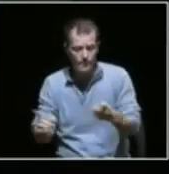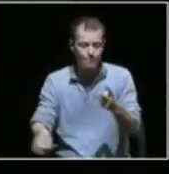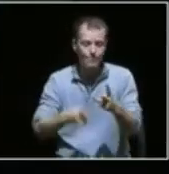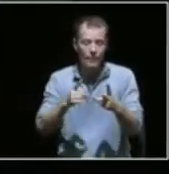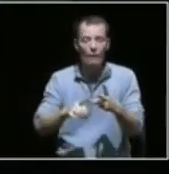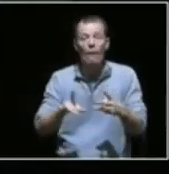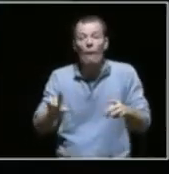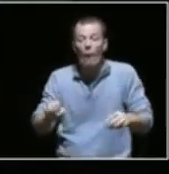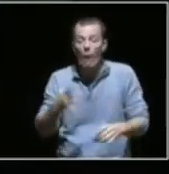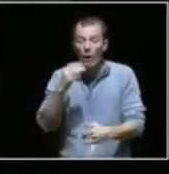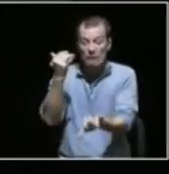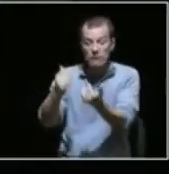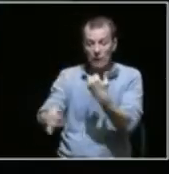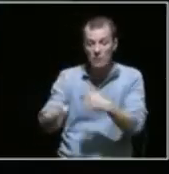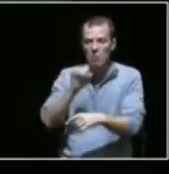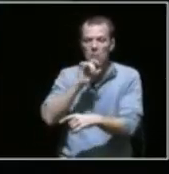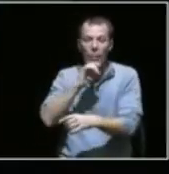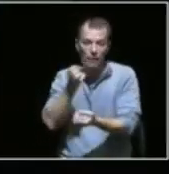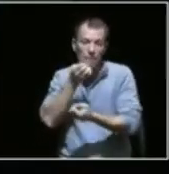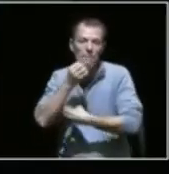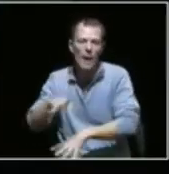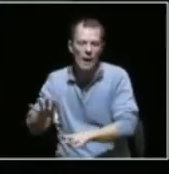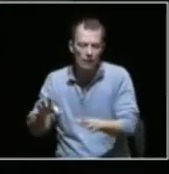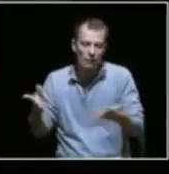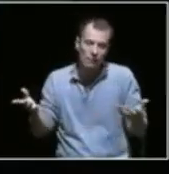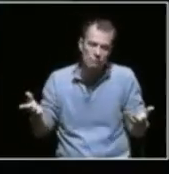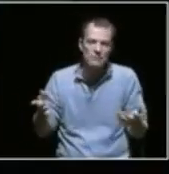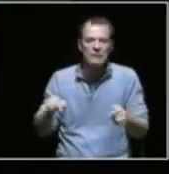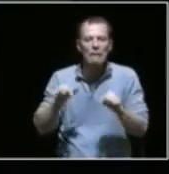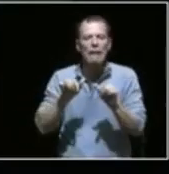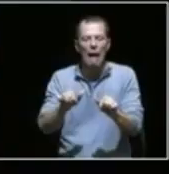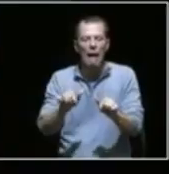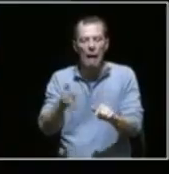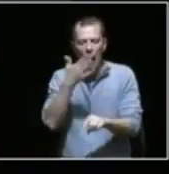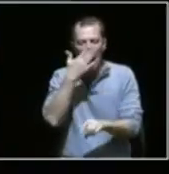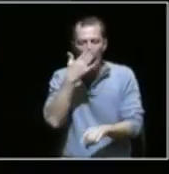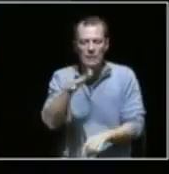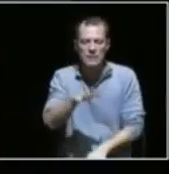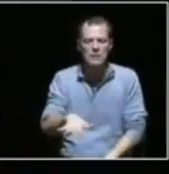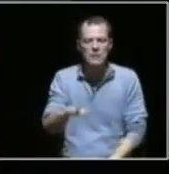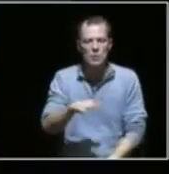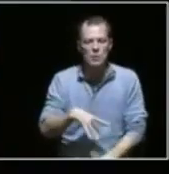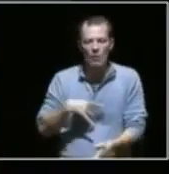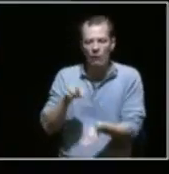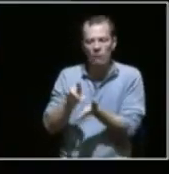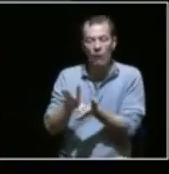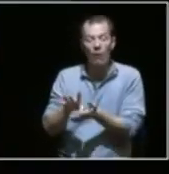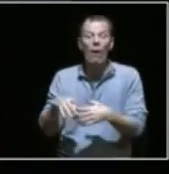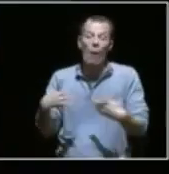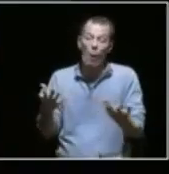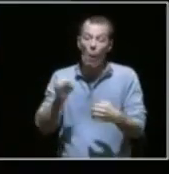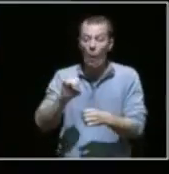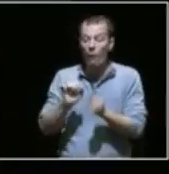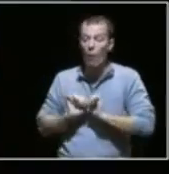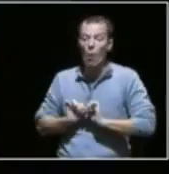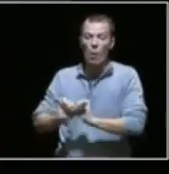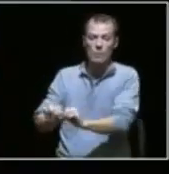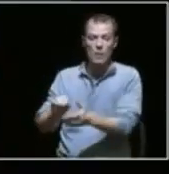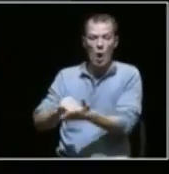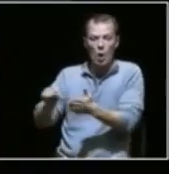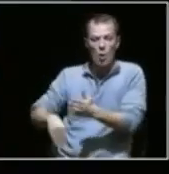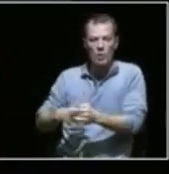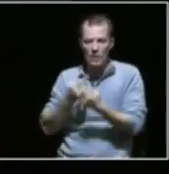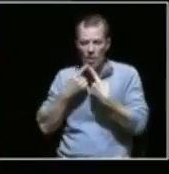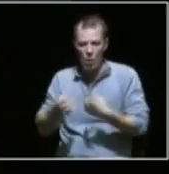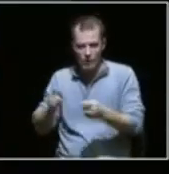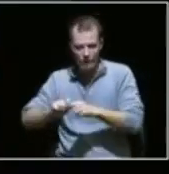como os de risco iminente de perda, onde se incluem os recorrentes casos de despejo ou oposição à renovação